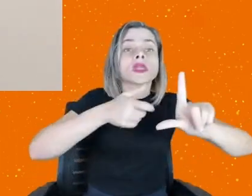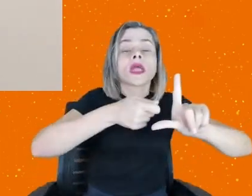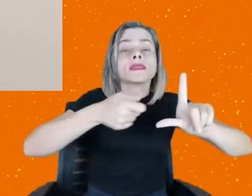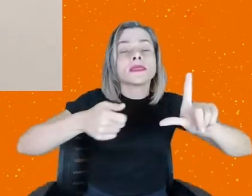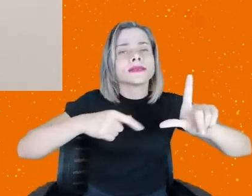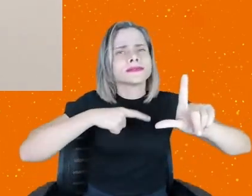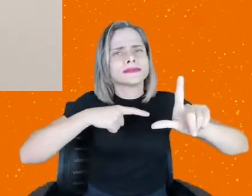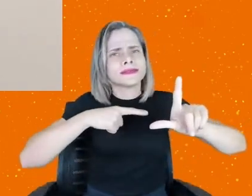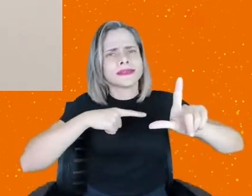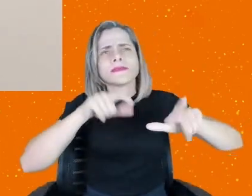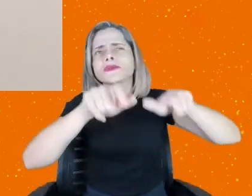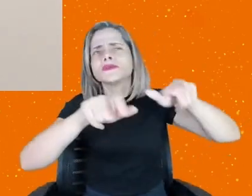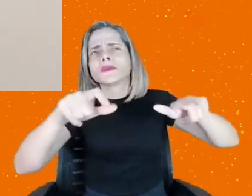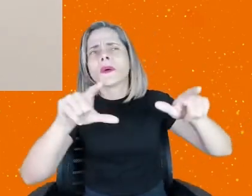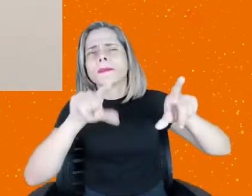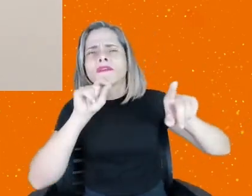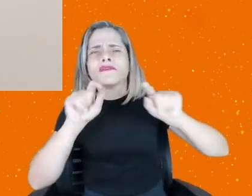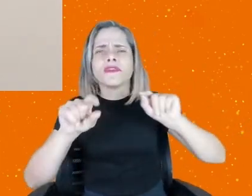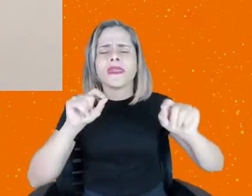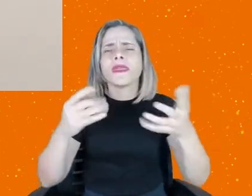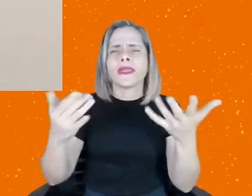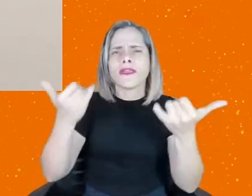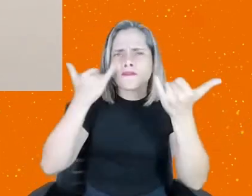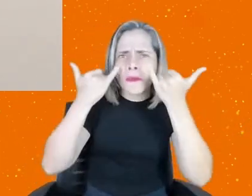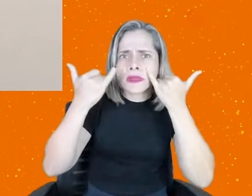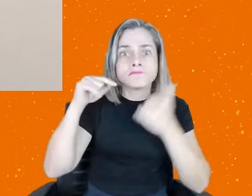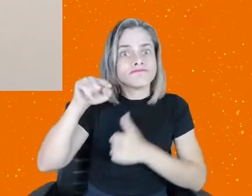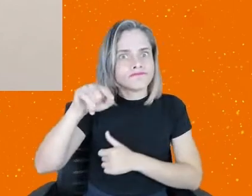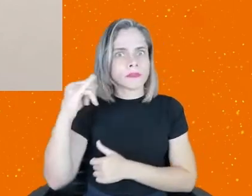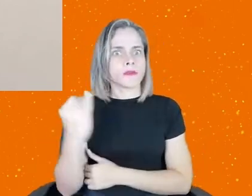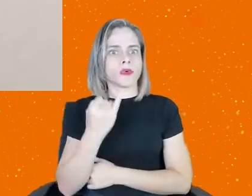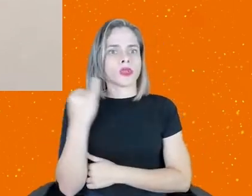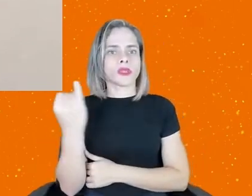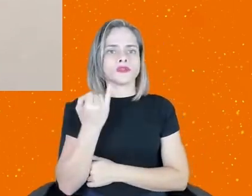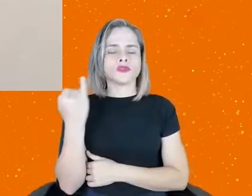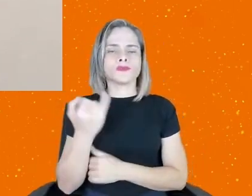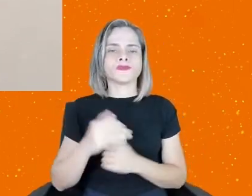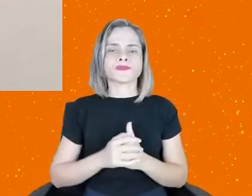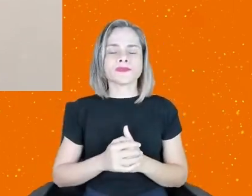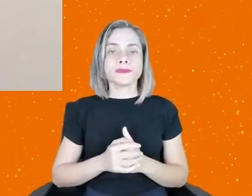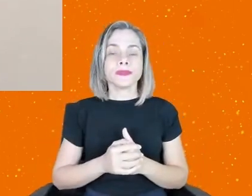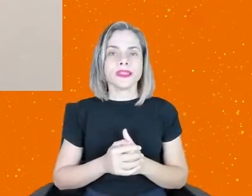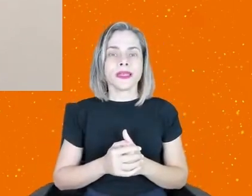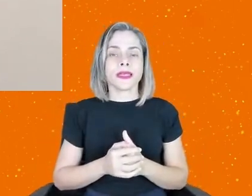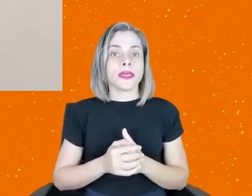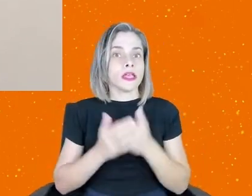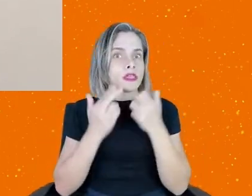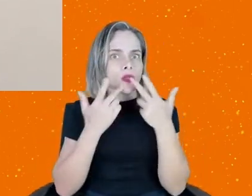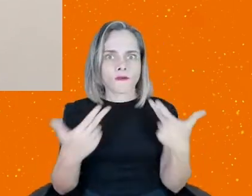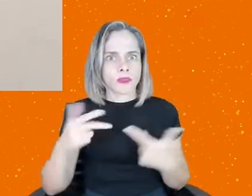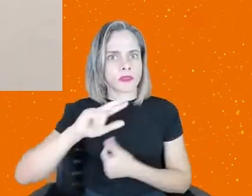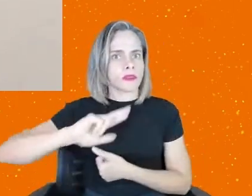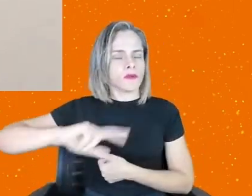informações esse tipo não é que são o restante de novo não é nenhuma novidade né esse empresas